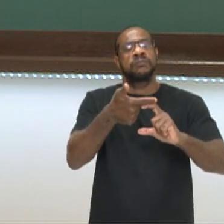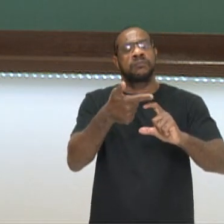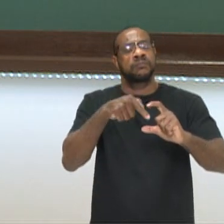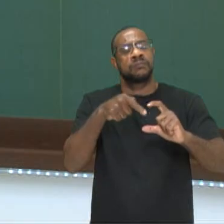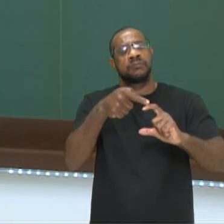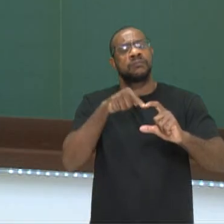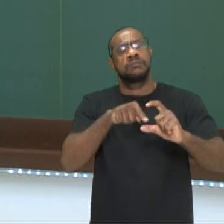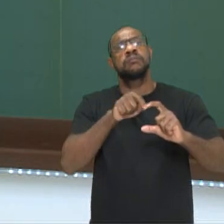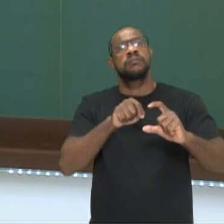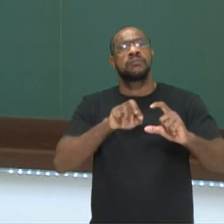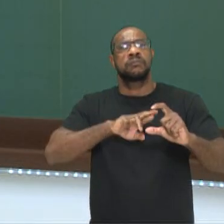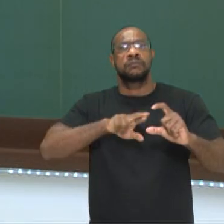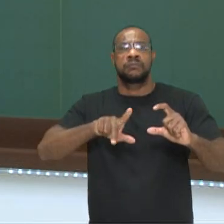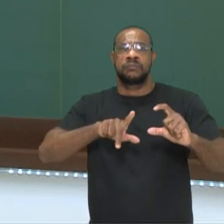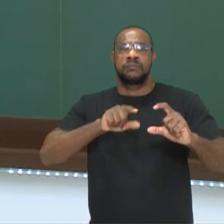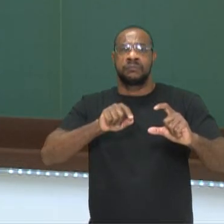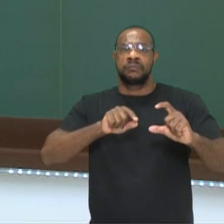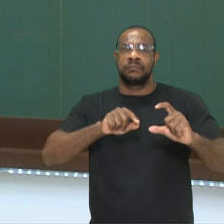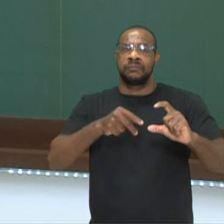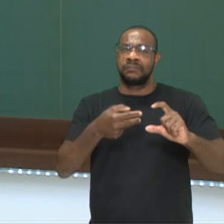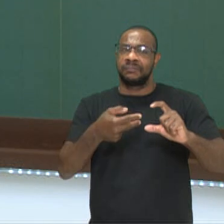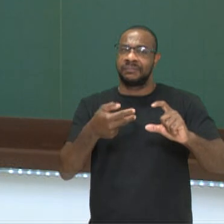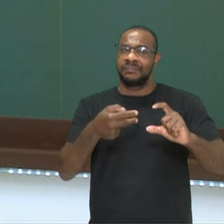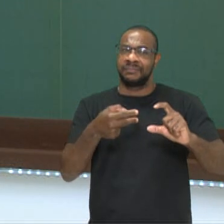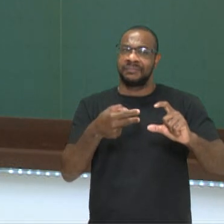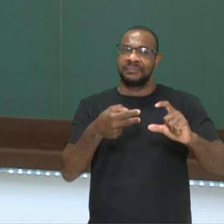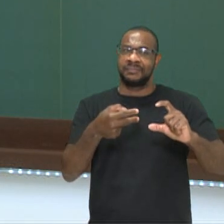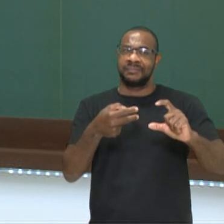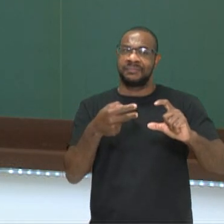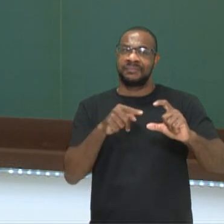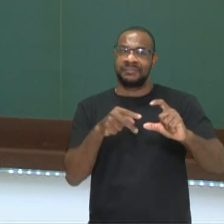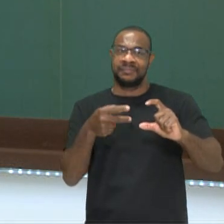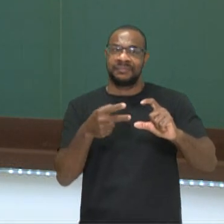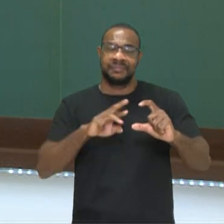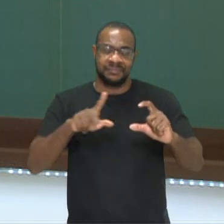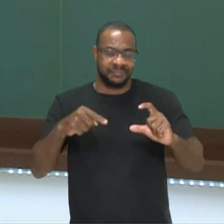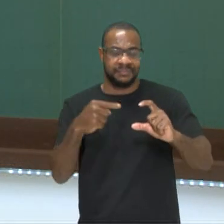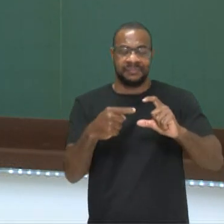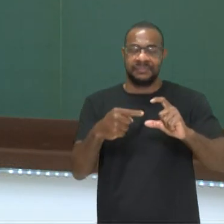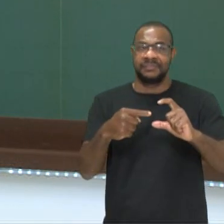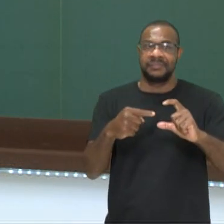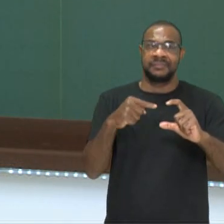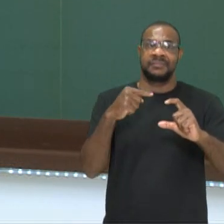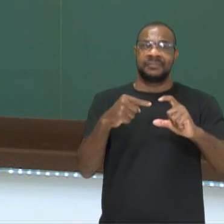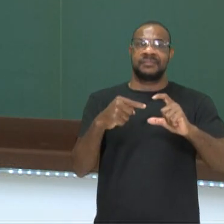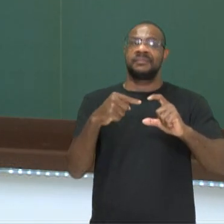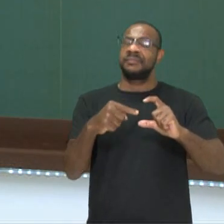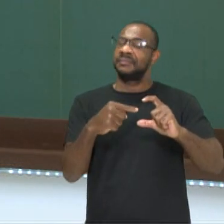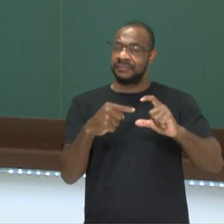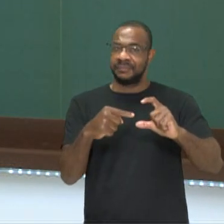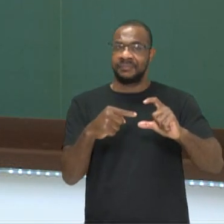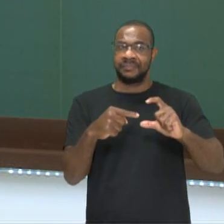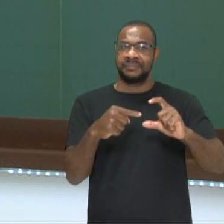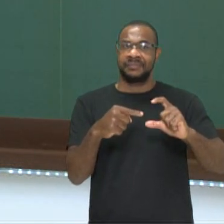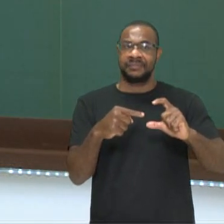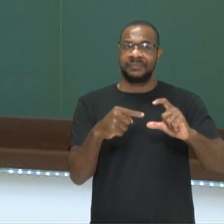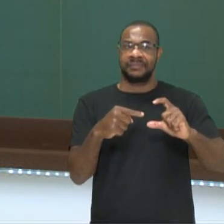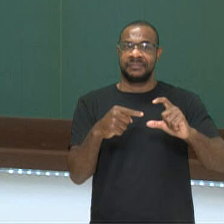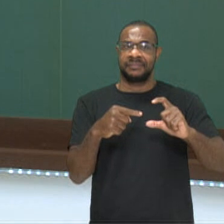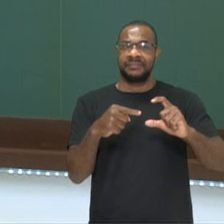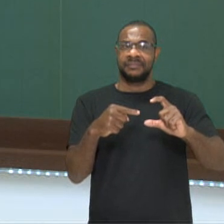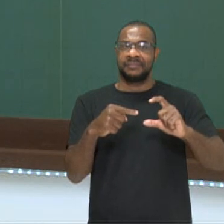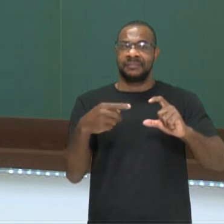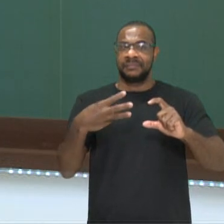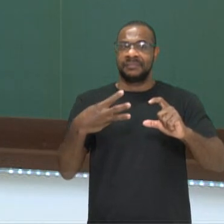diferença entre x e 3. Então, quadrado da diferença. Diferença é uma conta de menos. Então, x menos 3